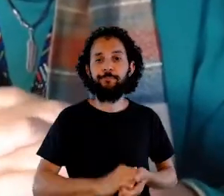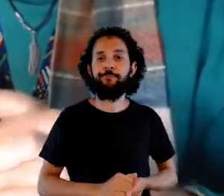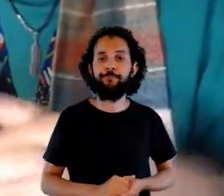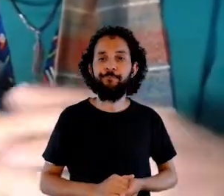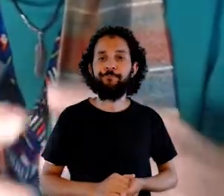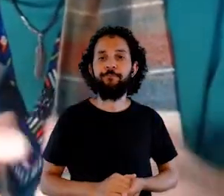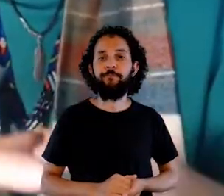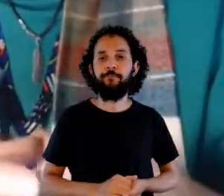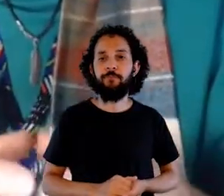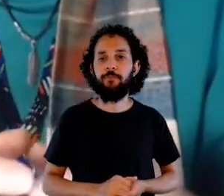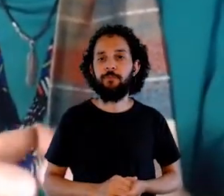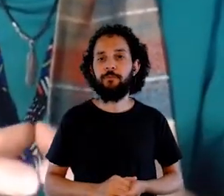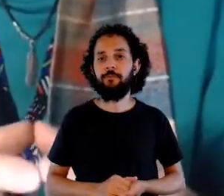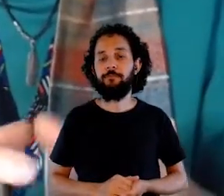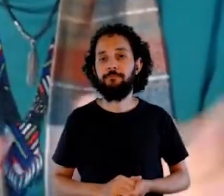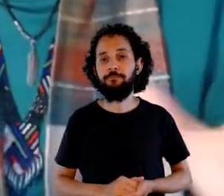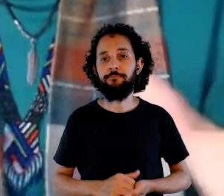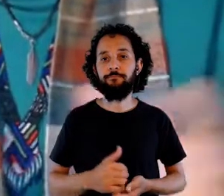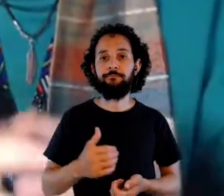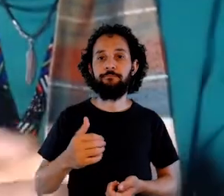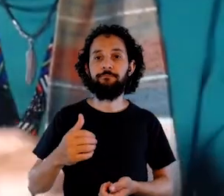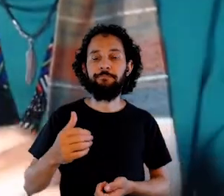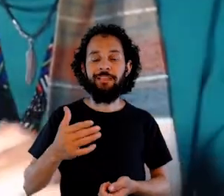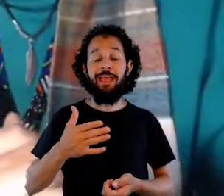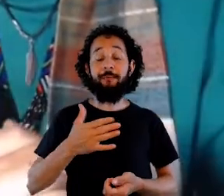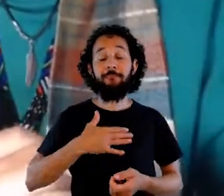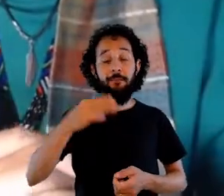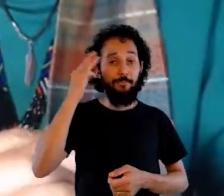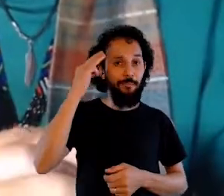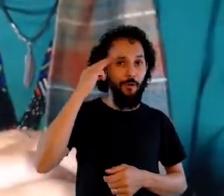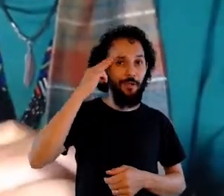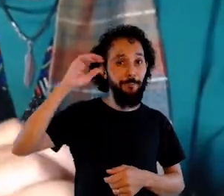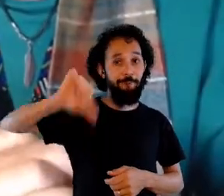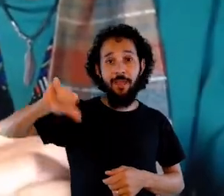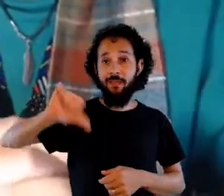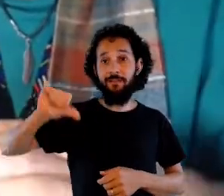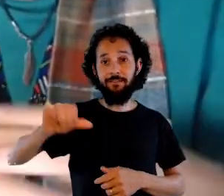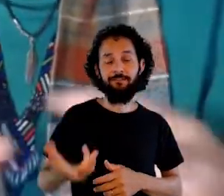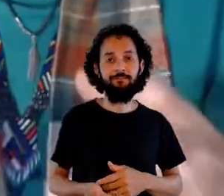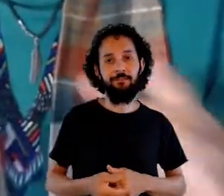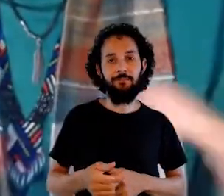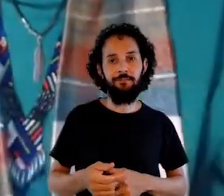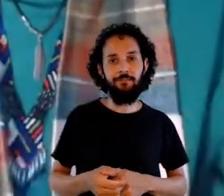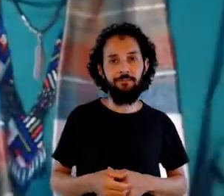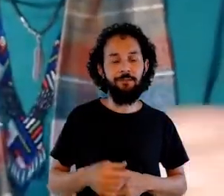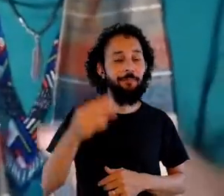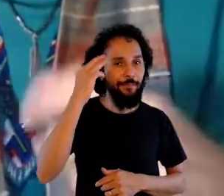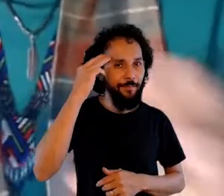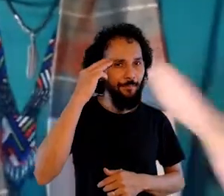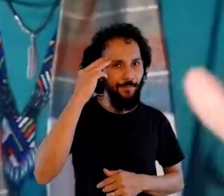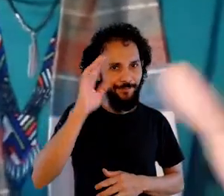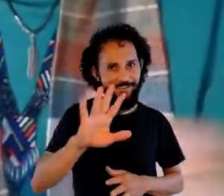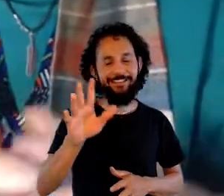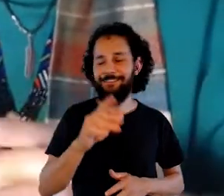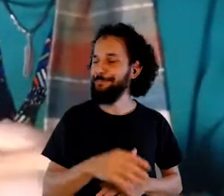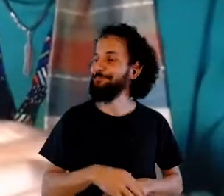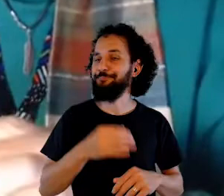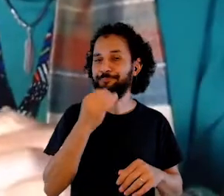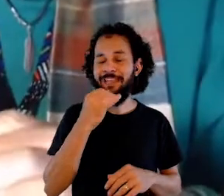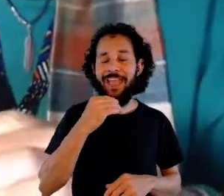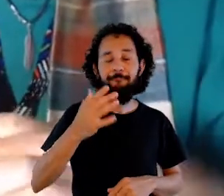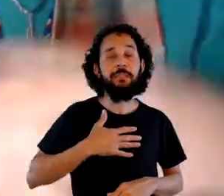Minha memória é péssima. Vou usar a memória que é melhor o exemplo. Minha memória é péssima, minha memória é